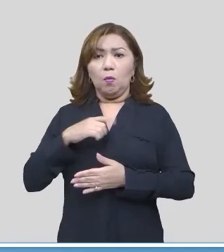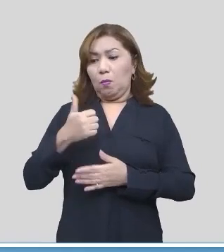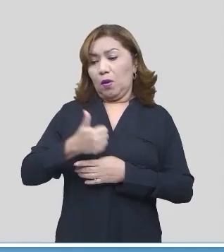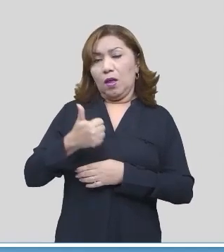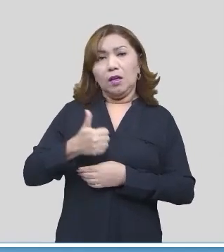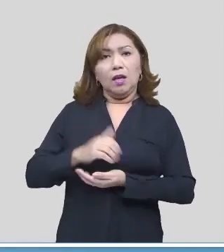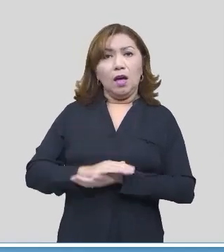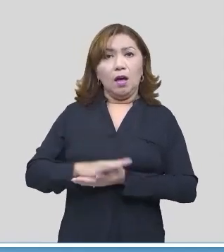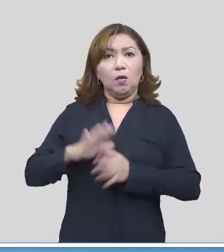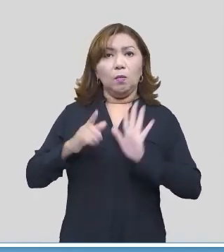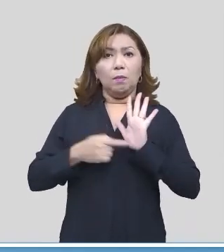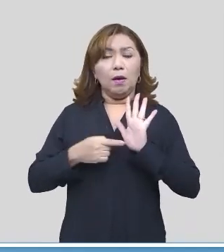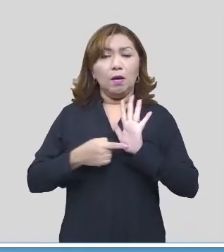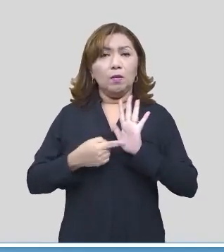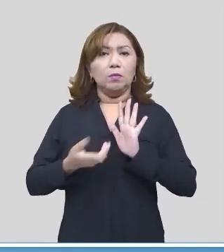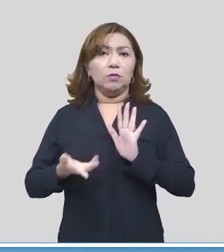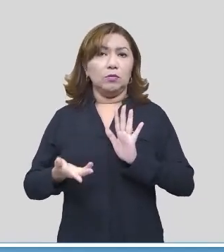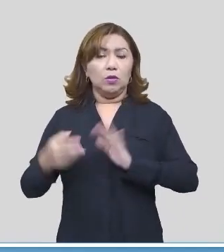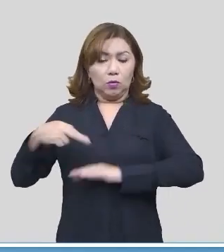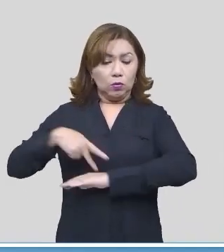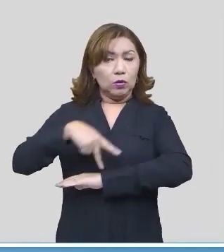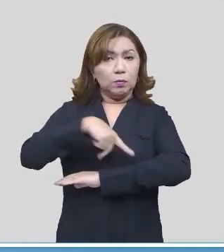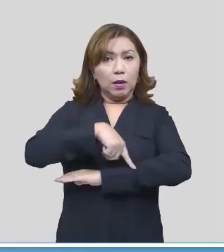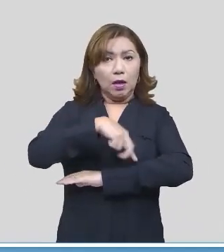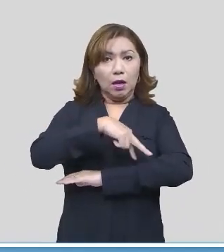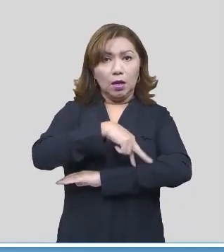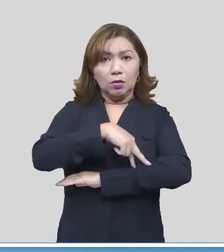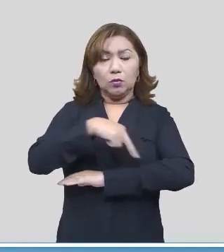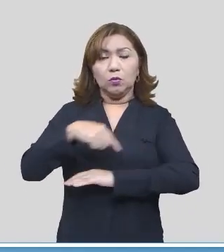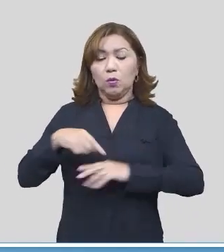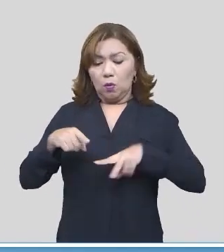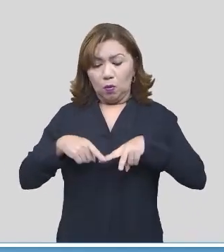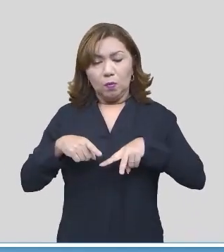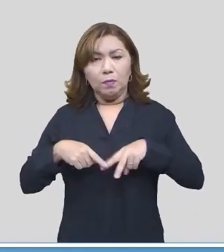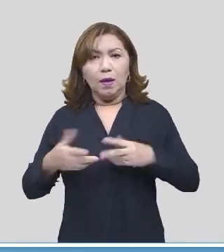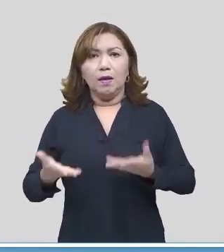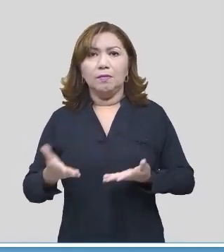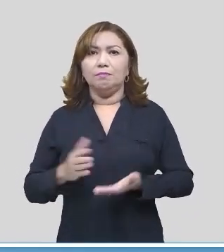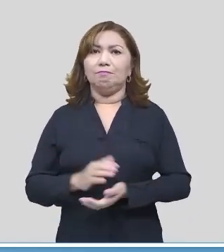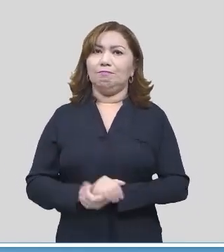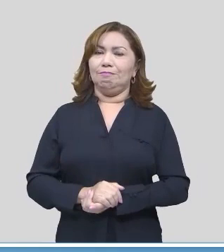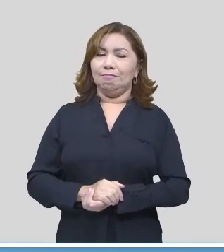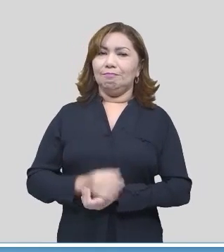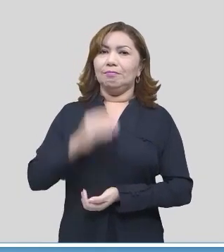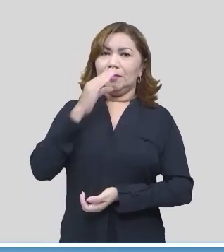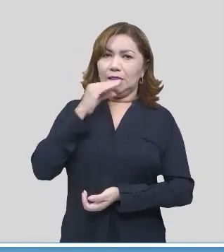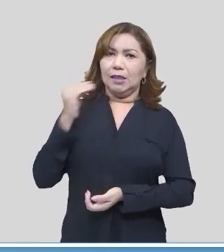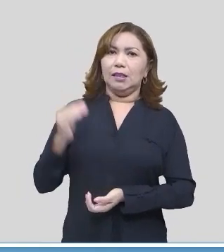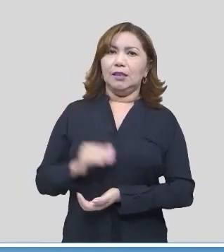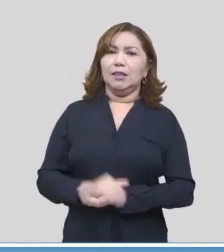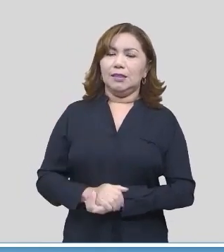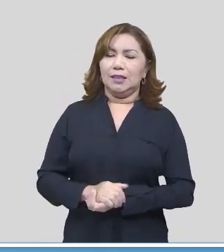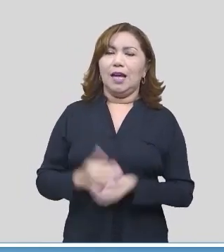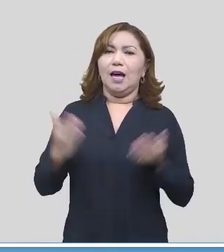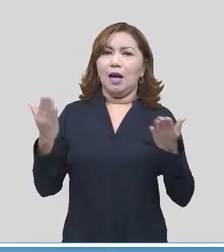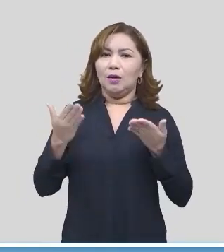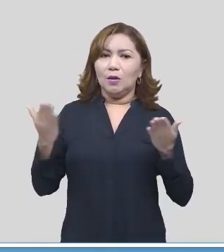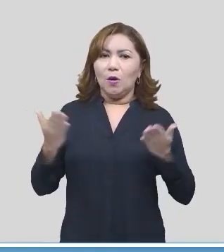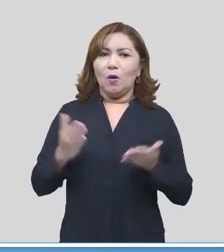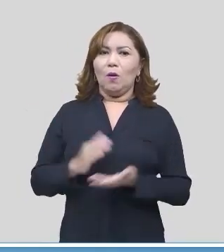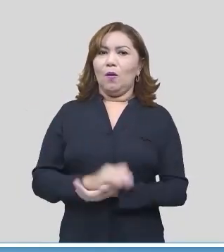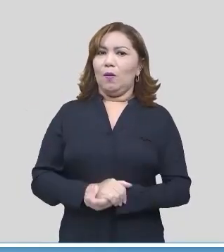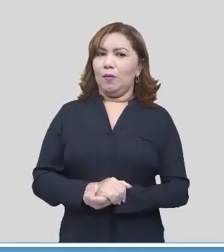o palmo, os passos, o pé. Crianças, agora nós